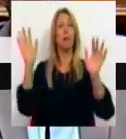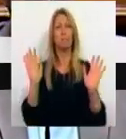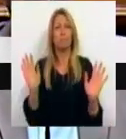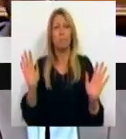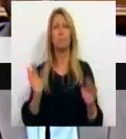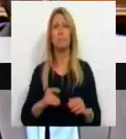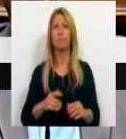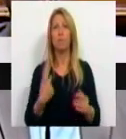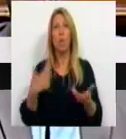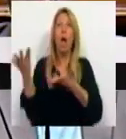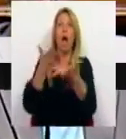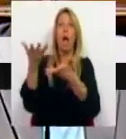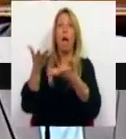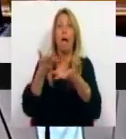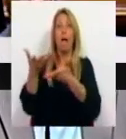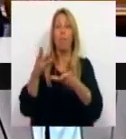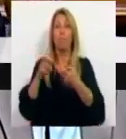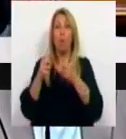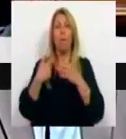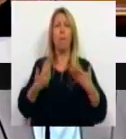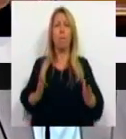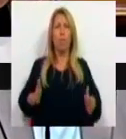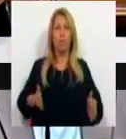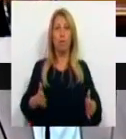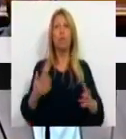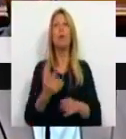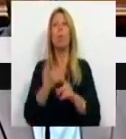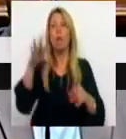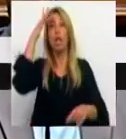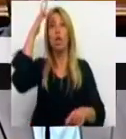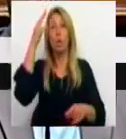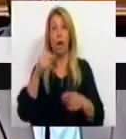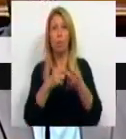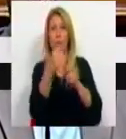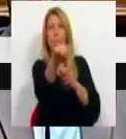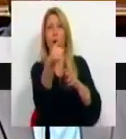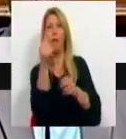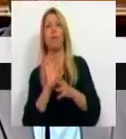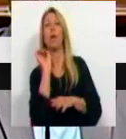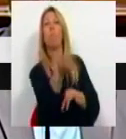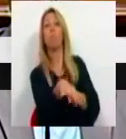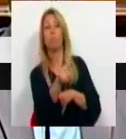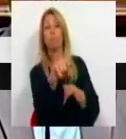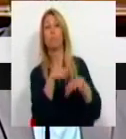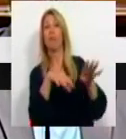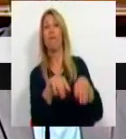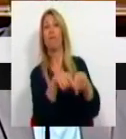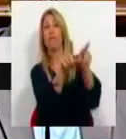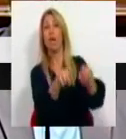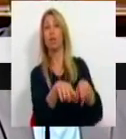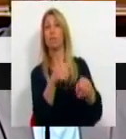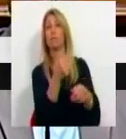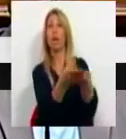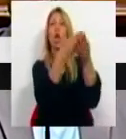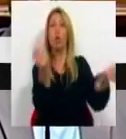tenhamos que lidar com os problemas. É que a teoria de tirar dinheiro para cima dos problemas e esperar que o problema se resolva por si não